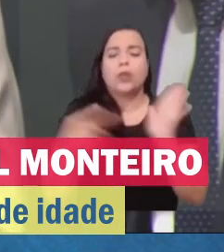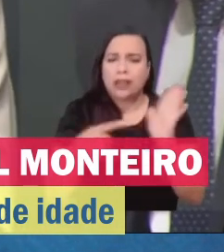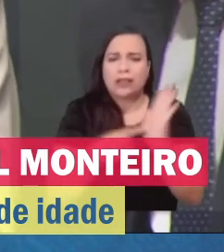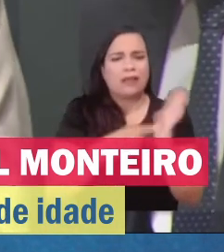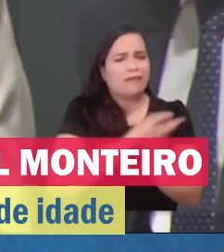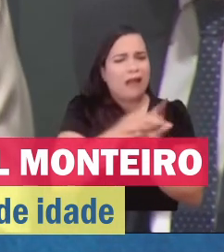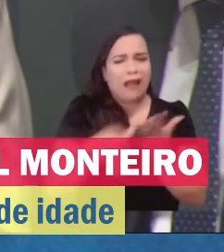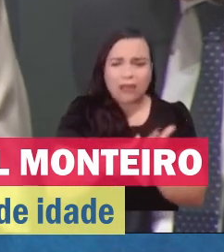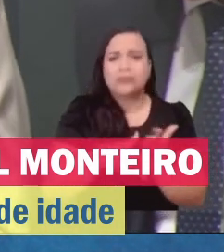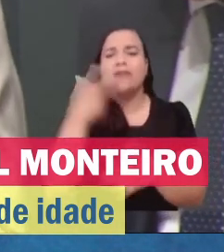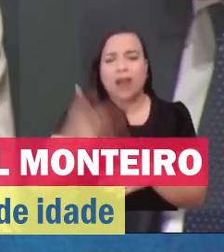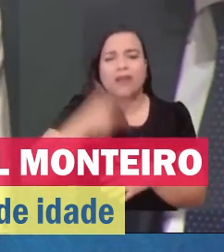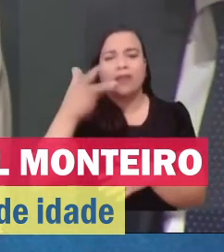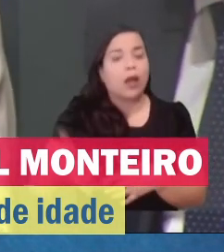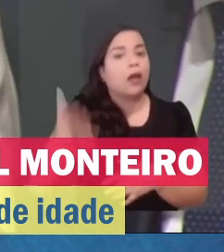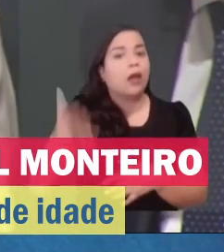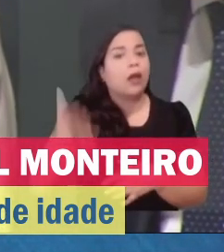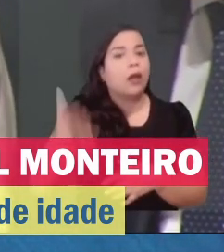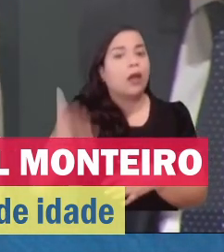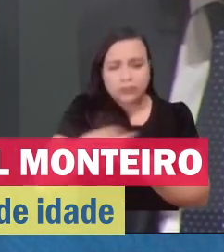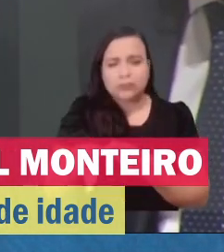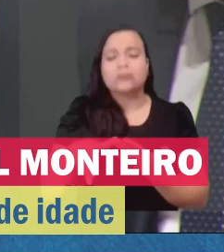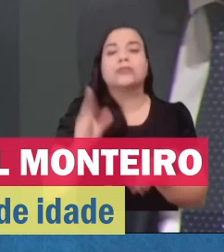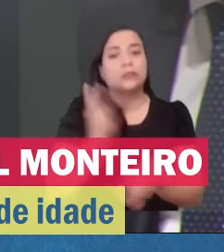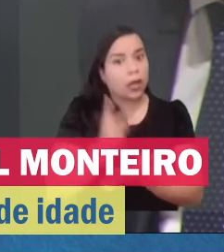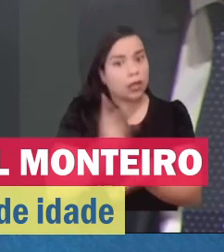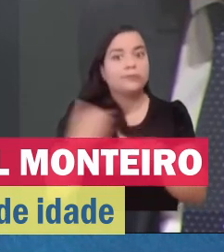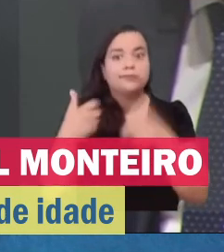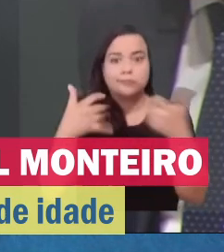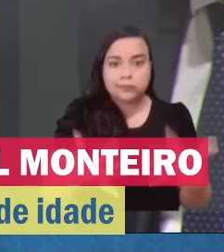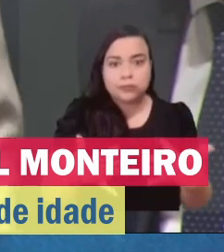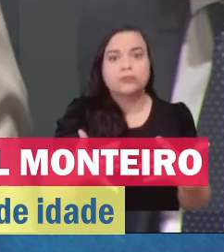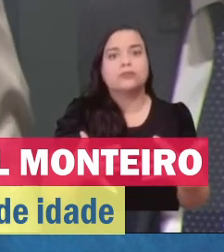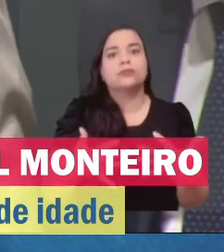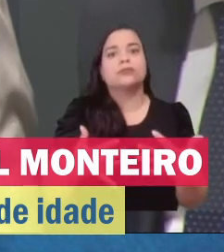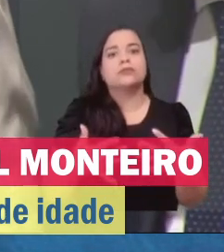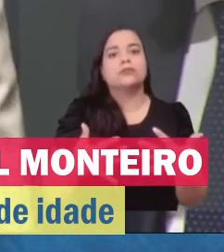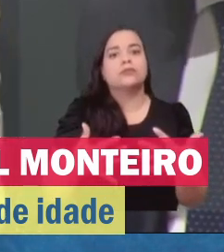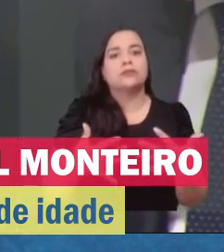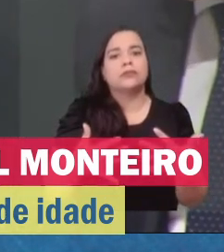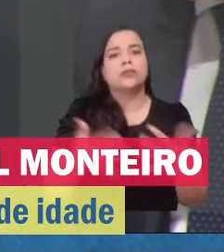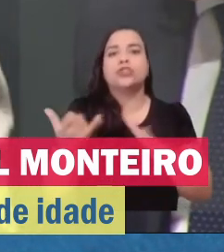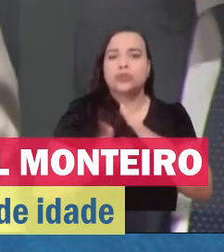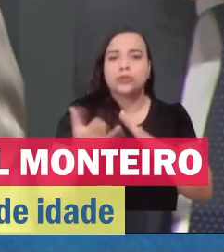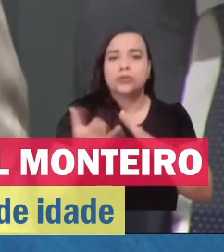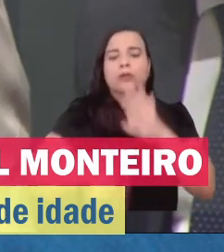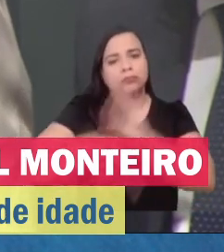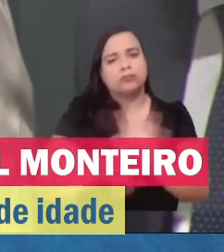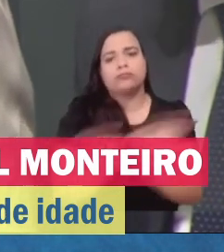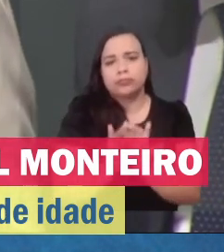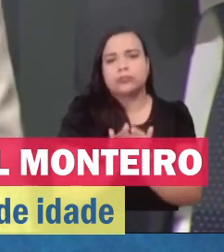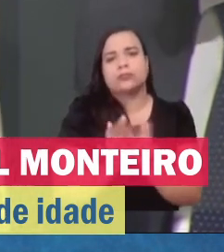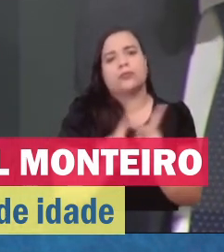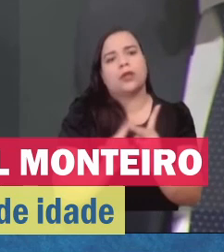orais, por telefone, e sempre recomendava: dê escopo institucional a isso, faça a